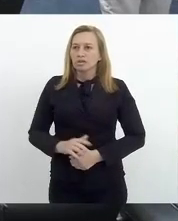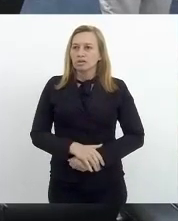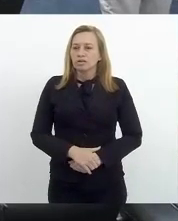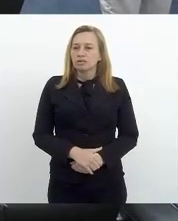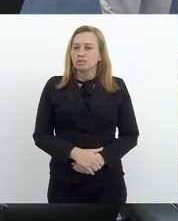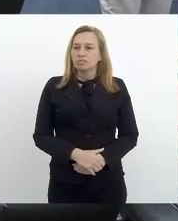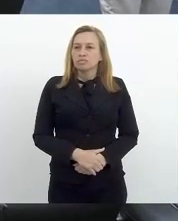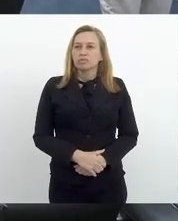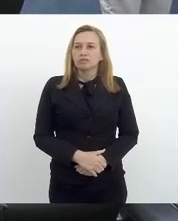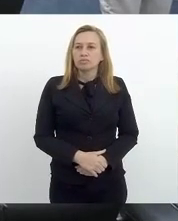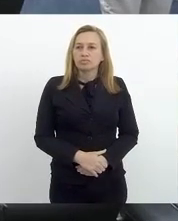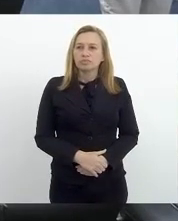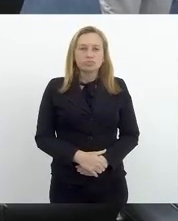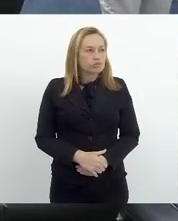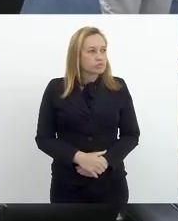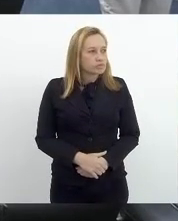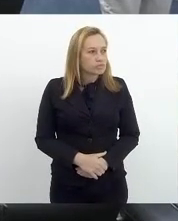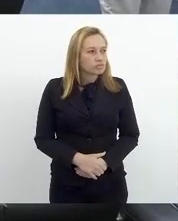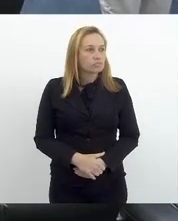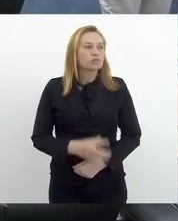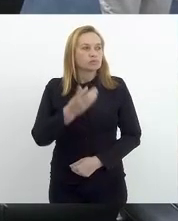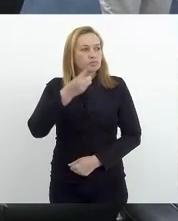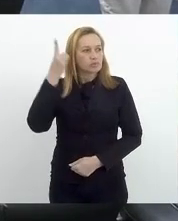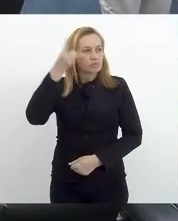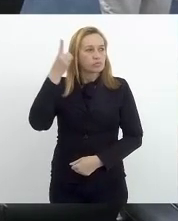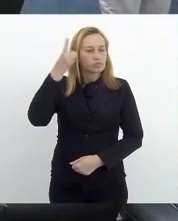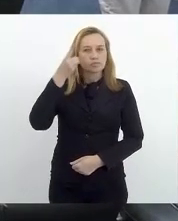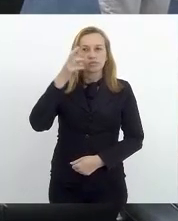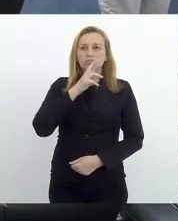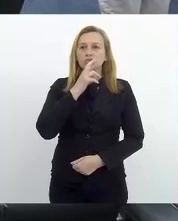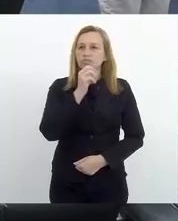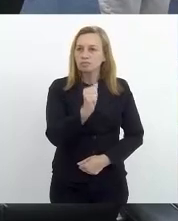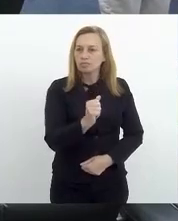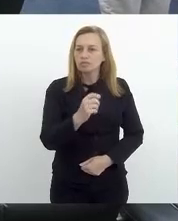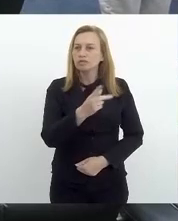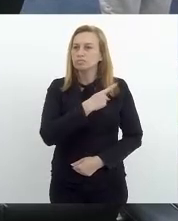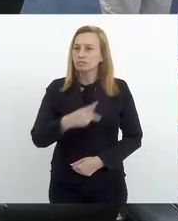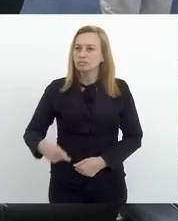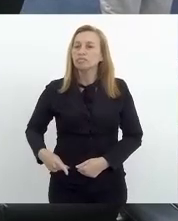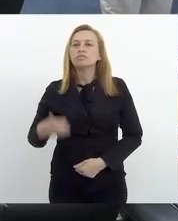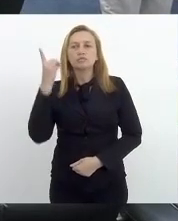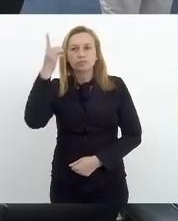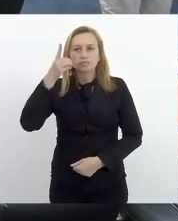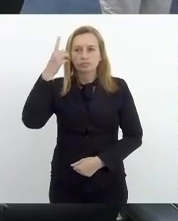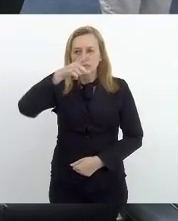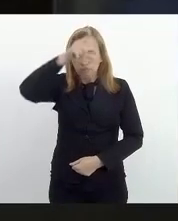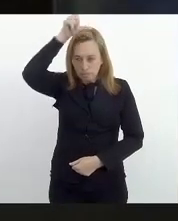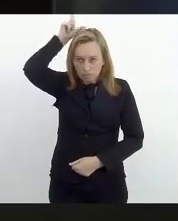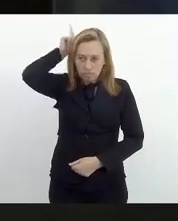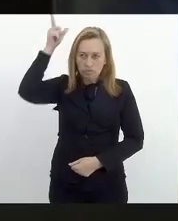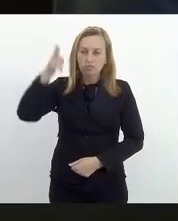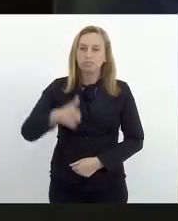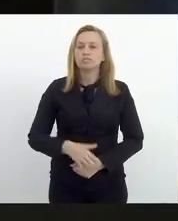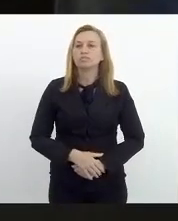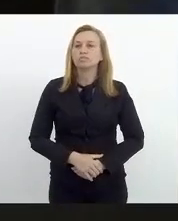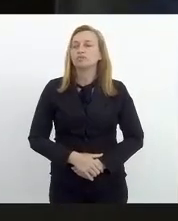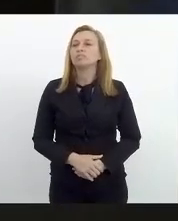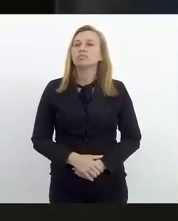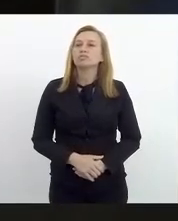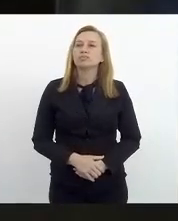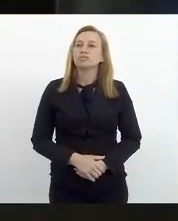senhor presidente Deputado Rodrigo Amorim seu presidente Deputado Luiz Paulo Olá